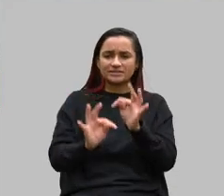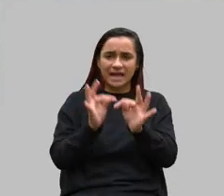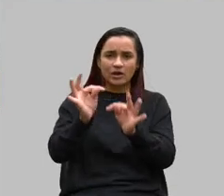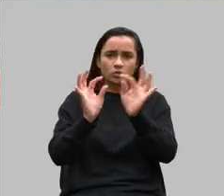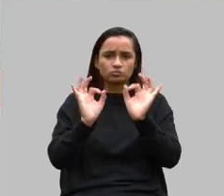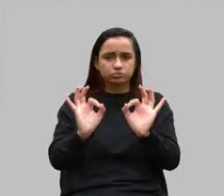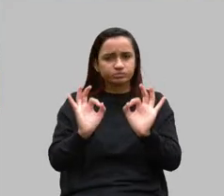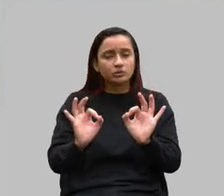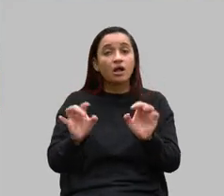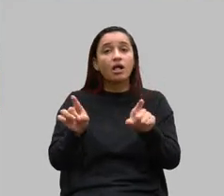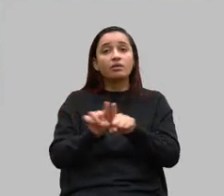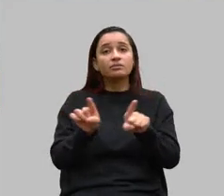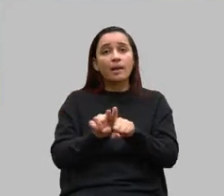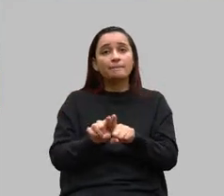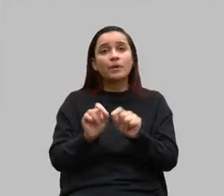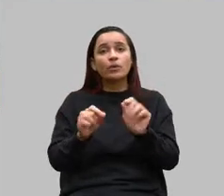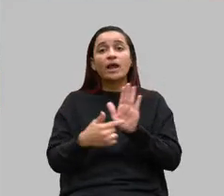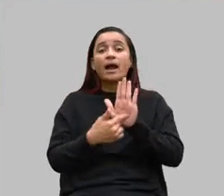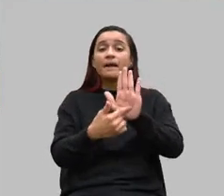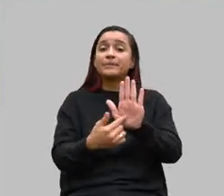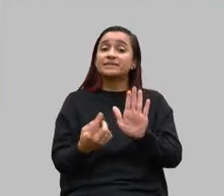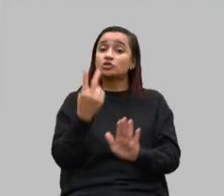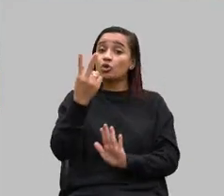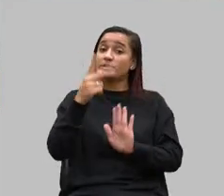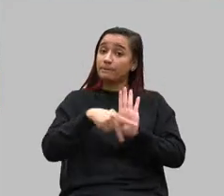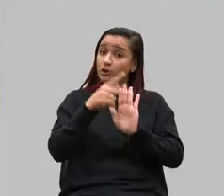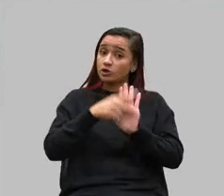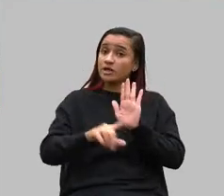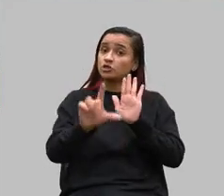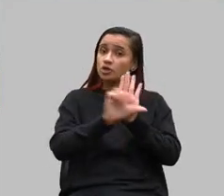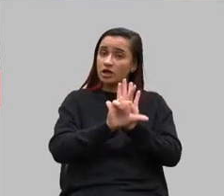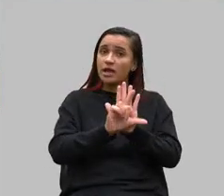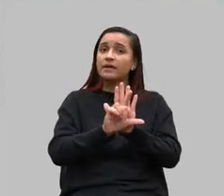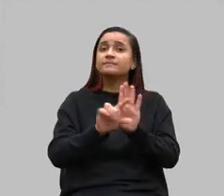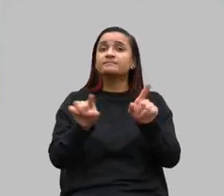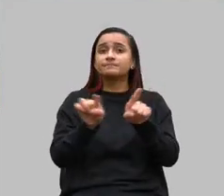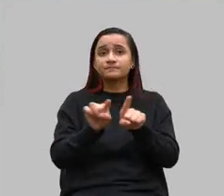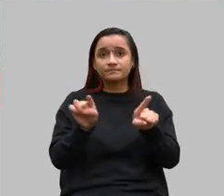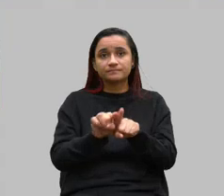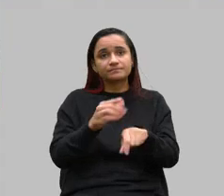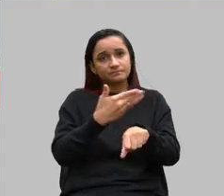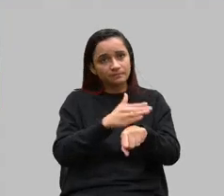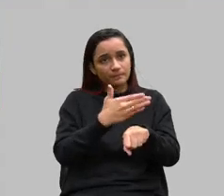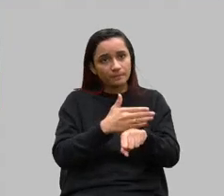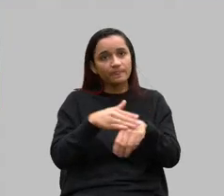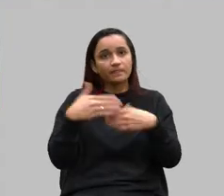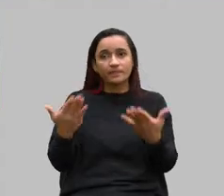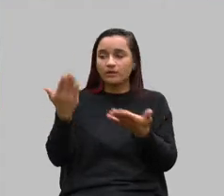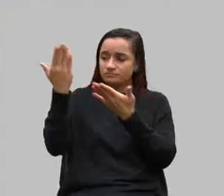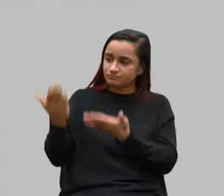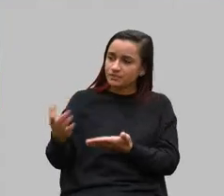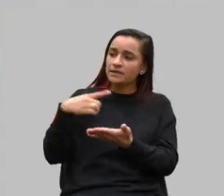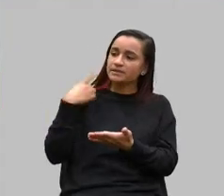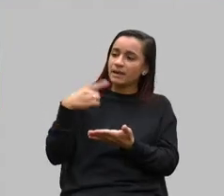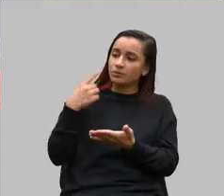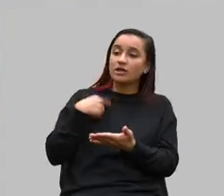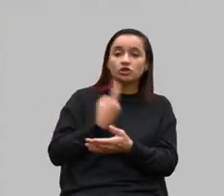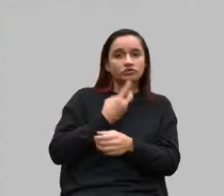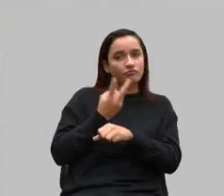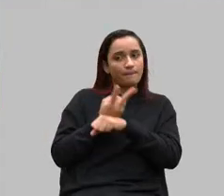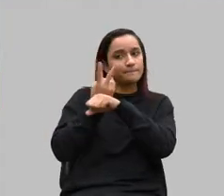aporte apresentamos dois projetos de lei para casa e aí Deputado vamos lhe procurar pra gente